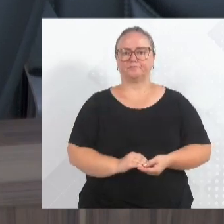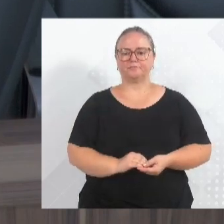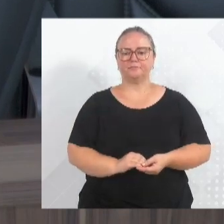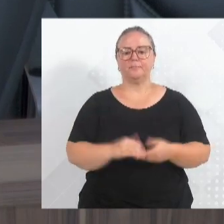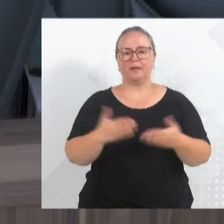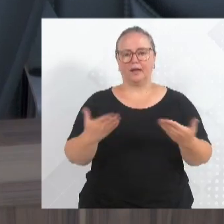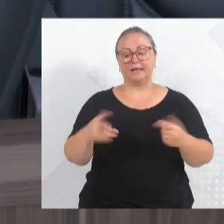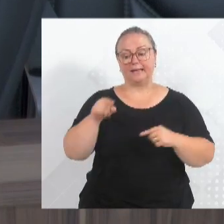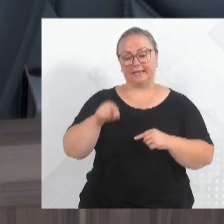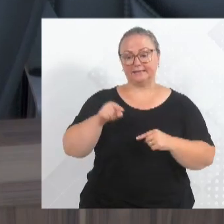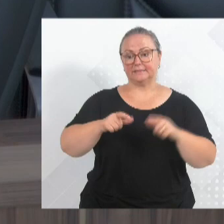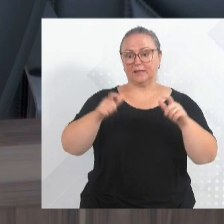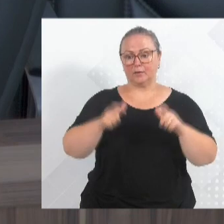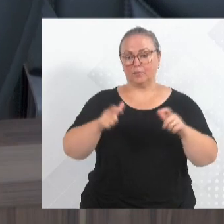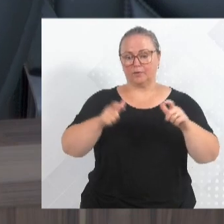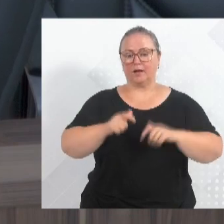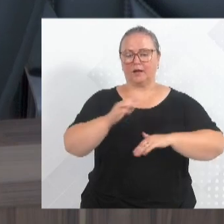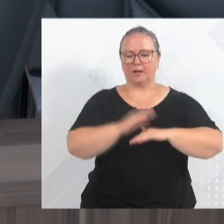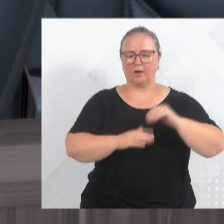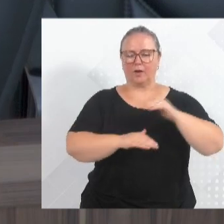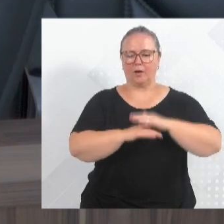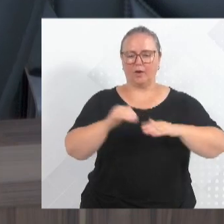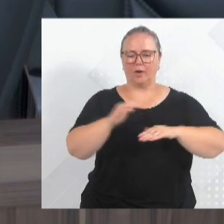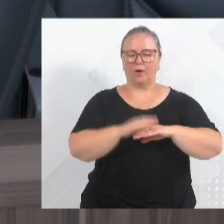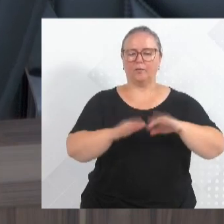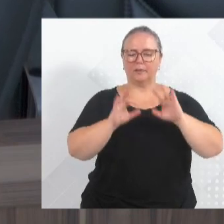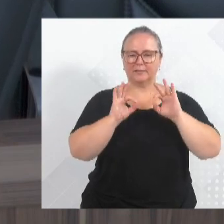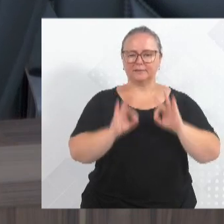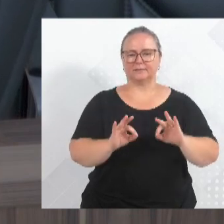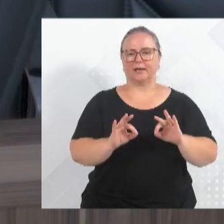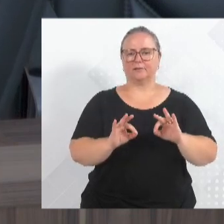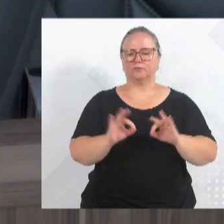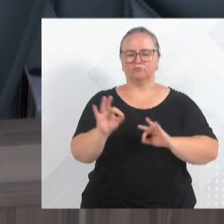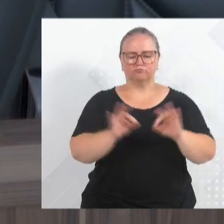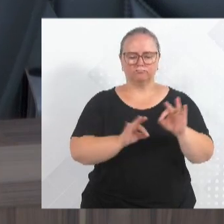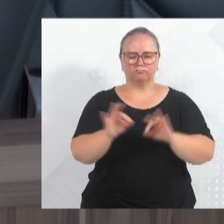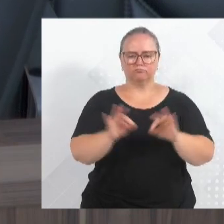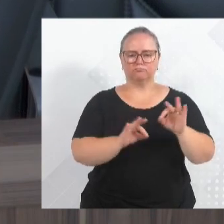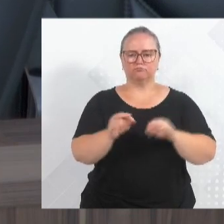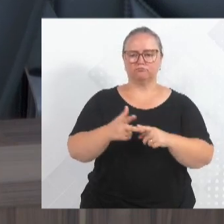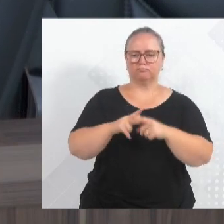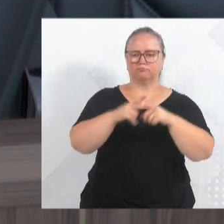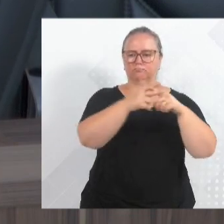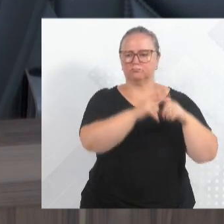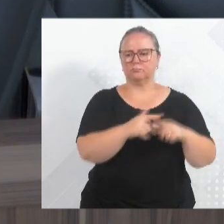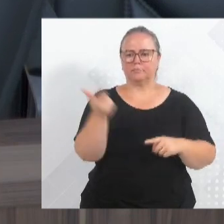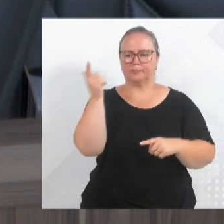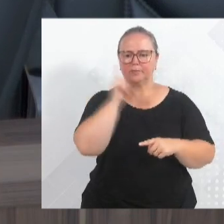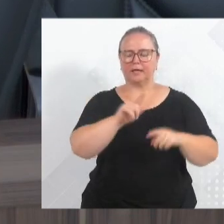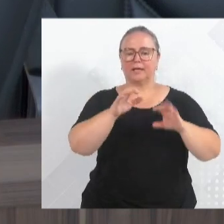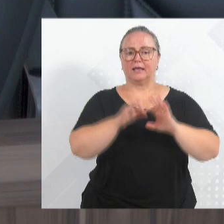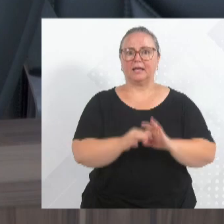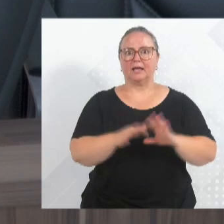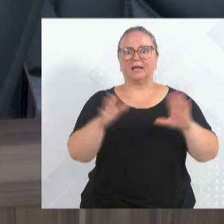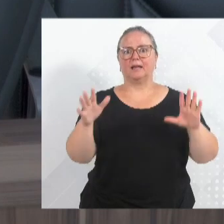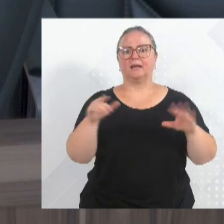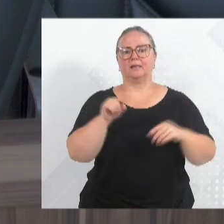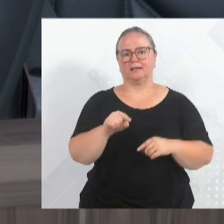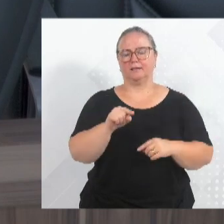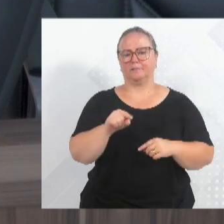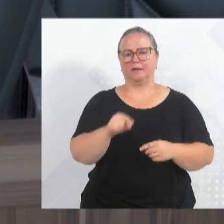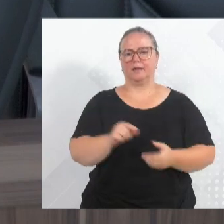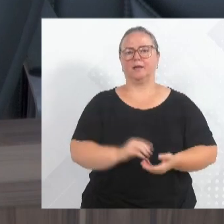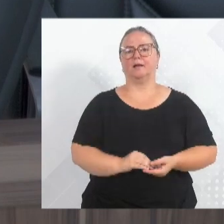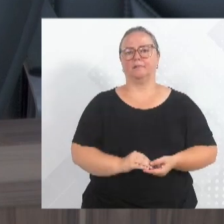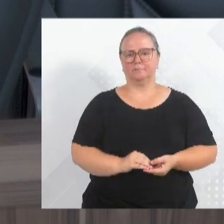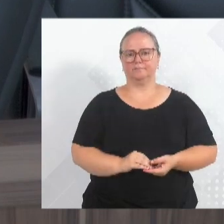ambiente de obra seja bem sinalizado e o quanto antes feita a manutenção para daí liberar o pavimento, para